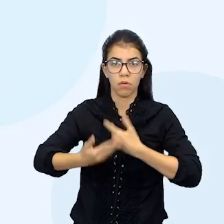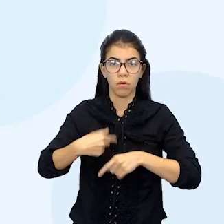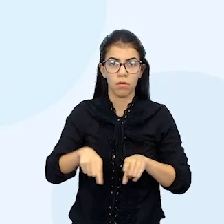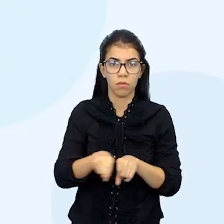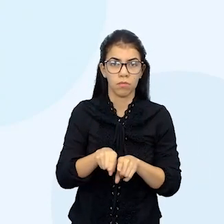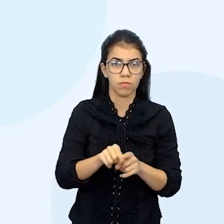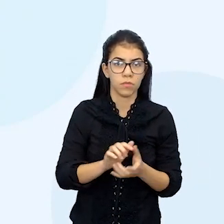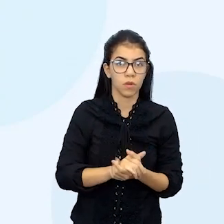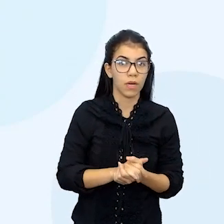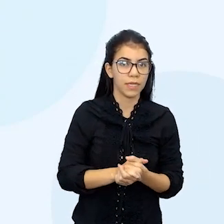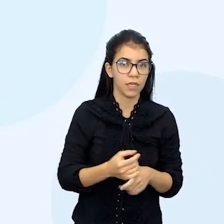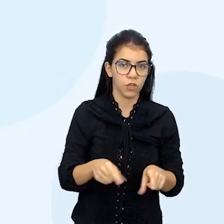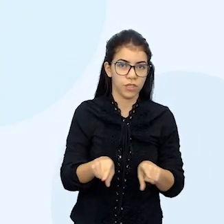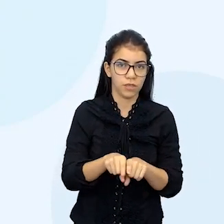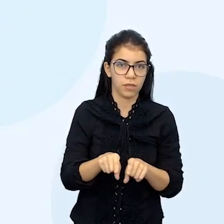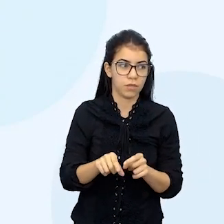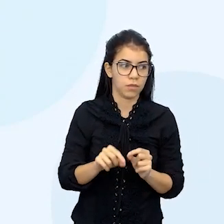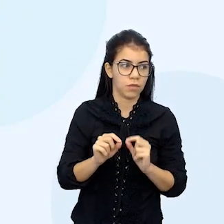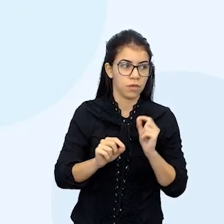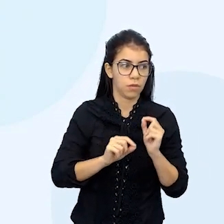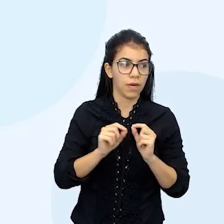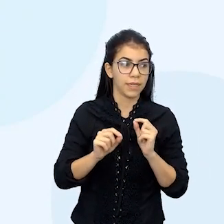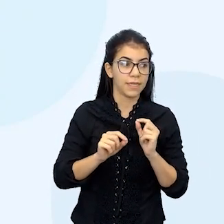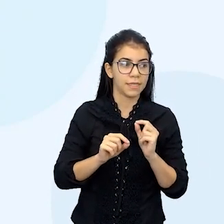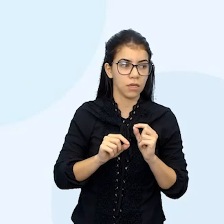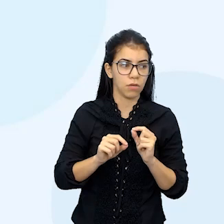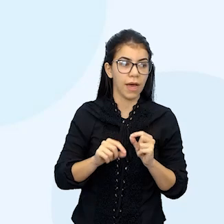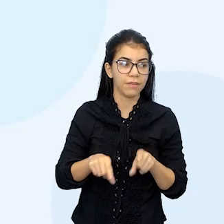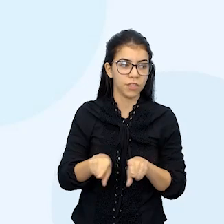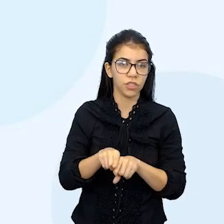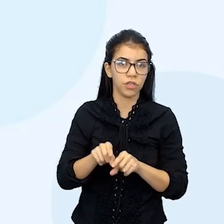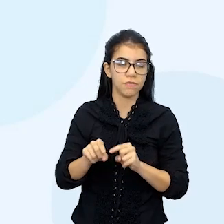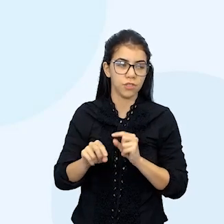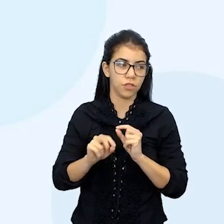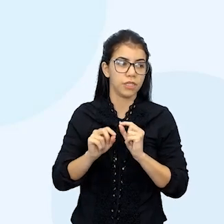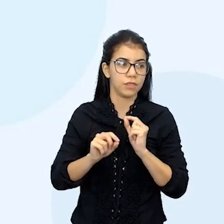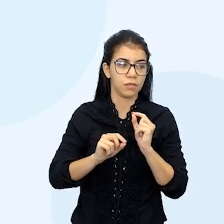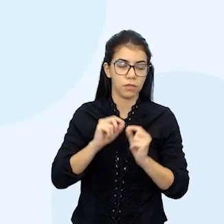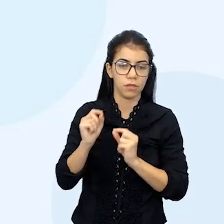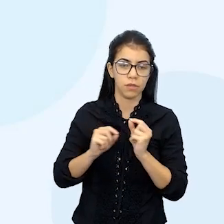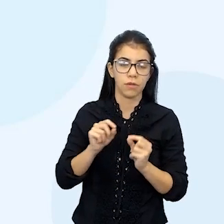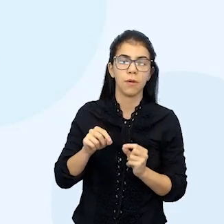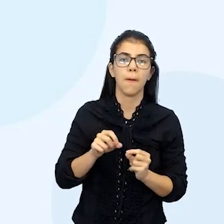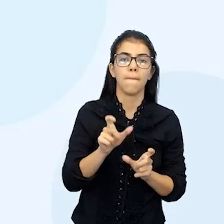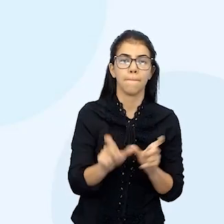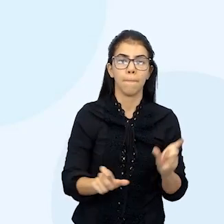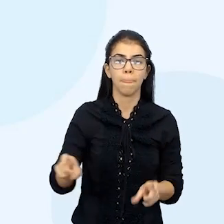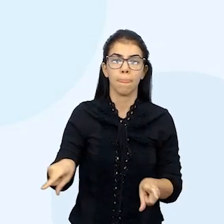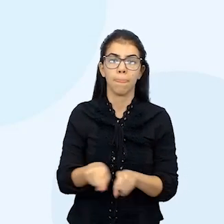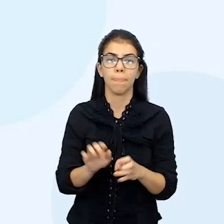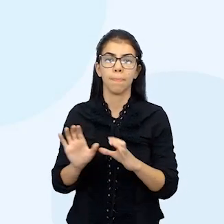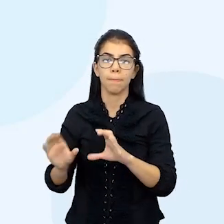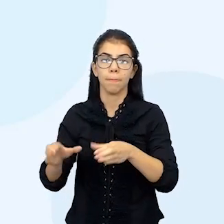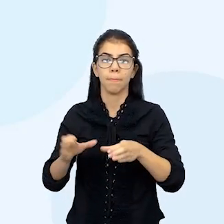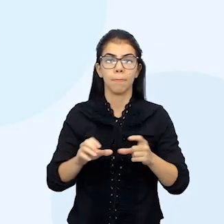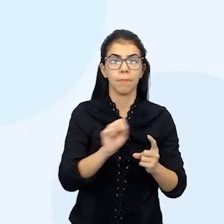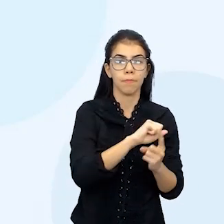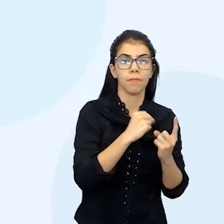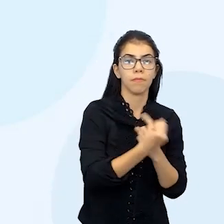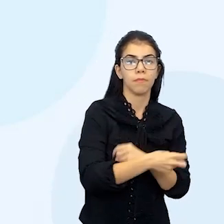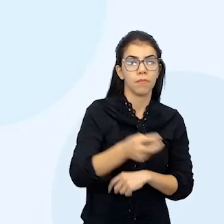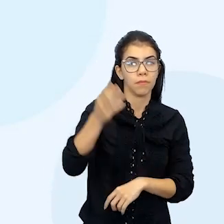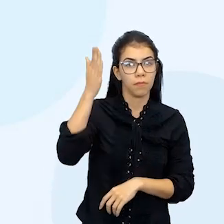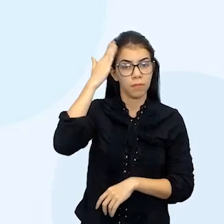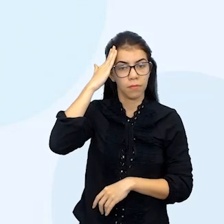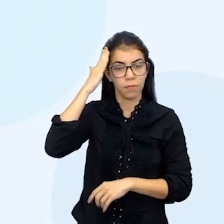respeito ao outro e aos direitos humanos, com acolhimento e valorização da diversidade de indivíduos e de grupos sociais, seus